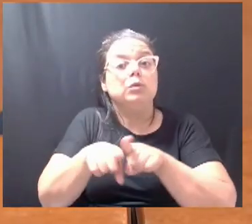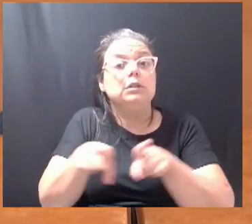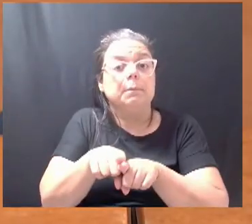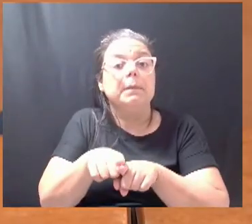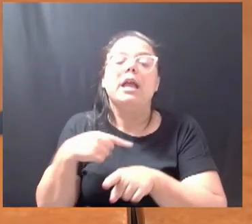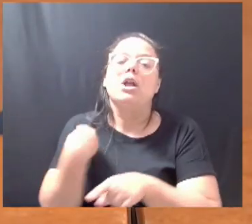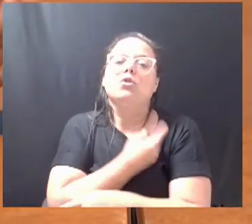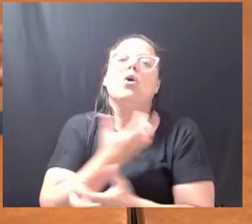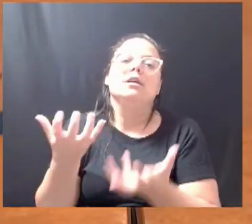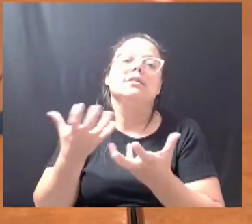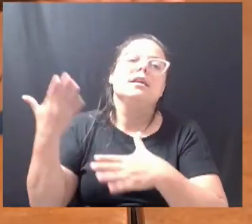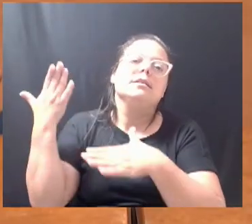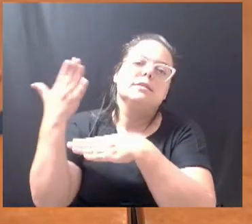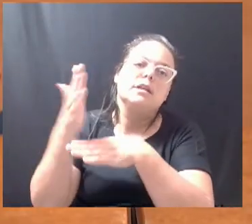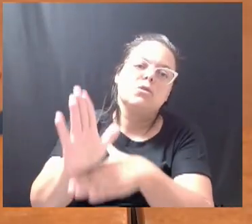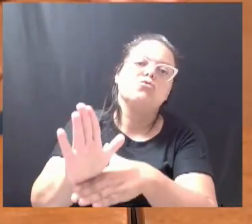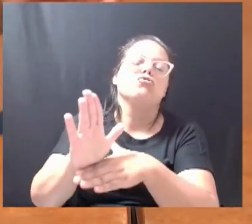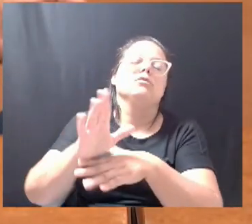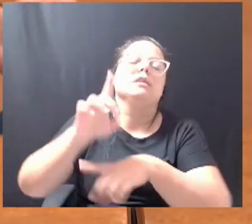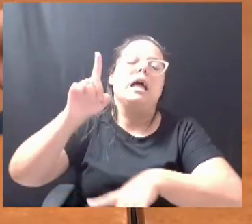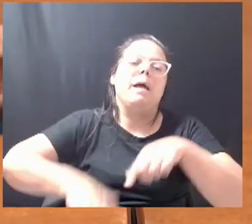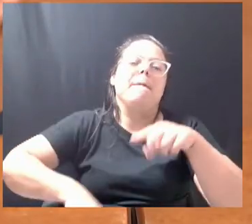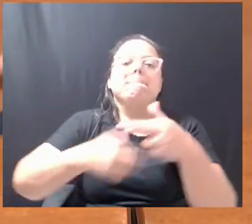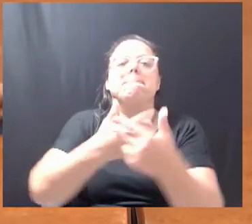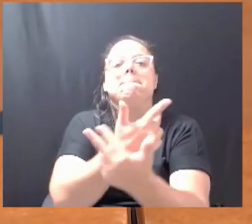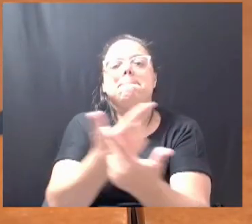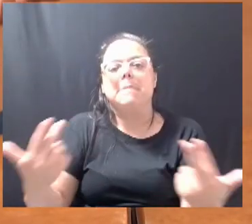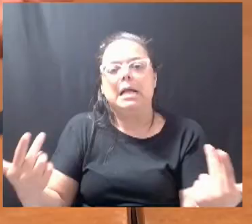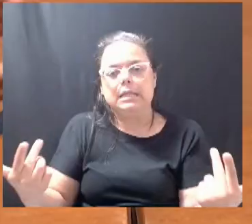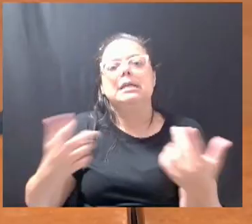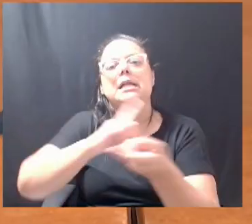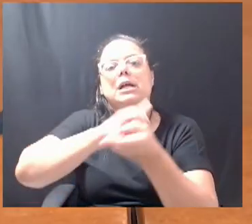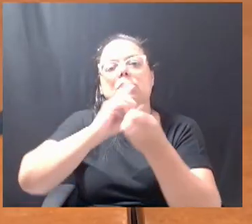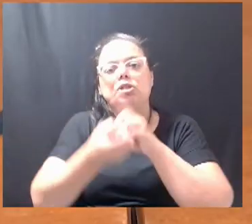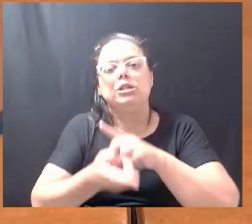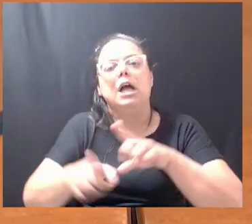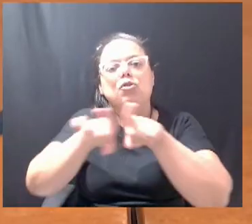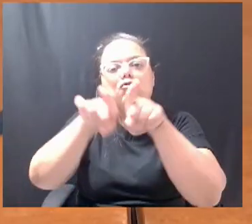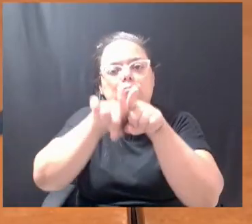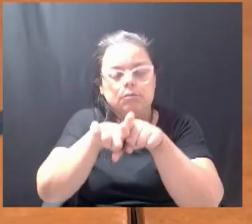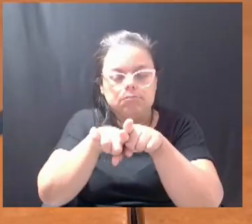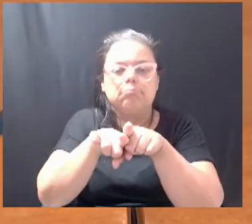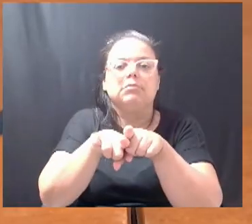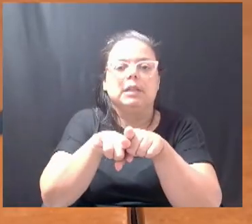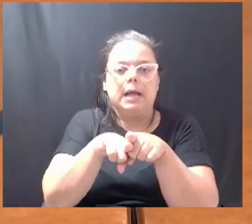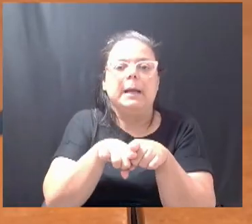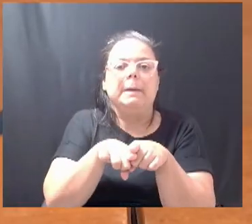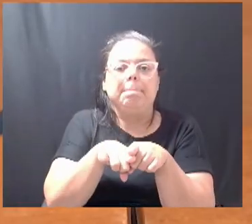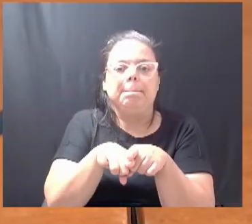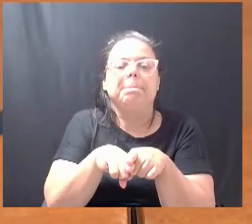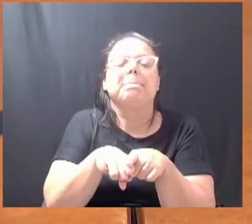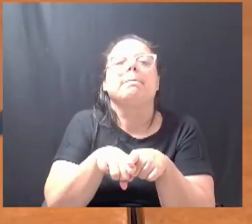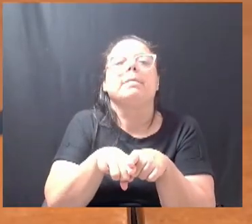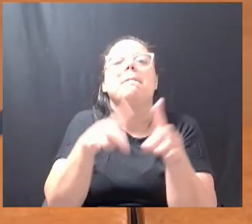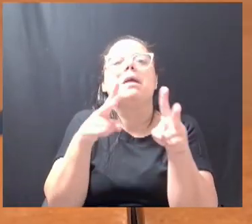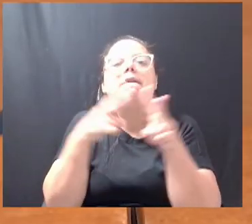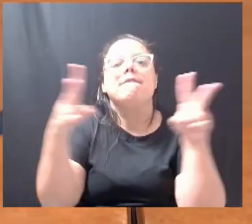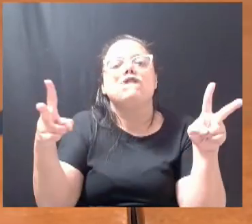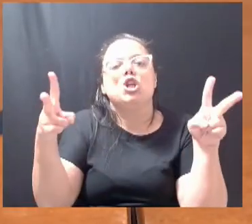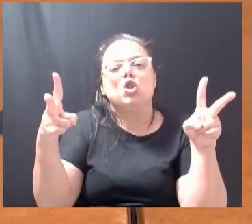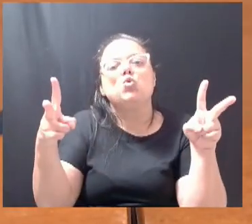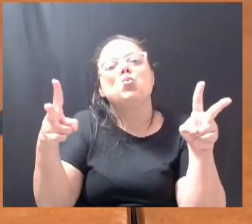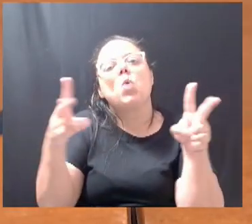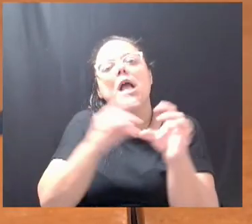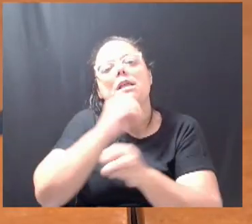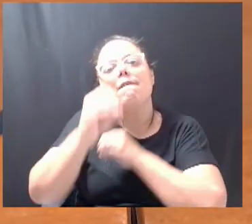de materiais didáticos, folders, cartazes, materiais virtuais que possam ser distribuídos na